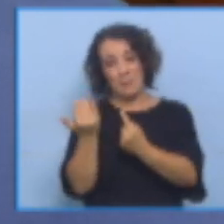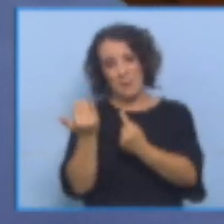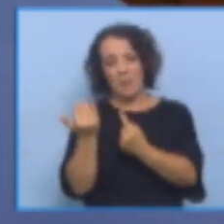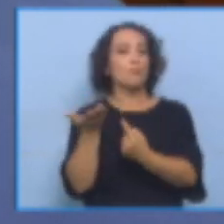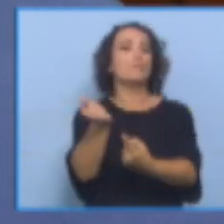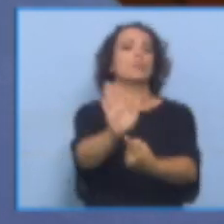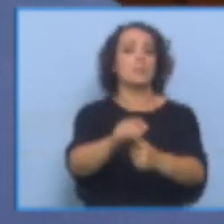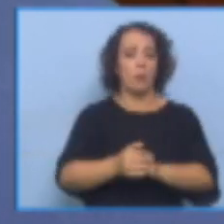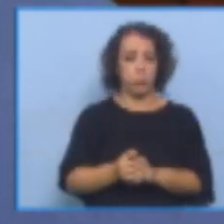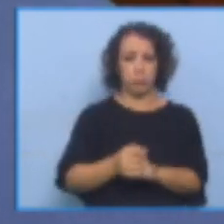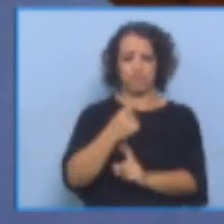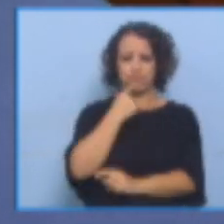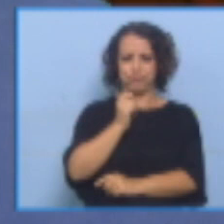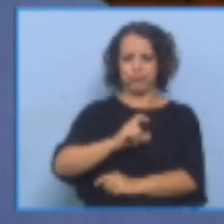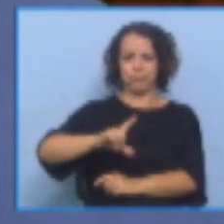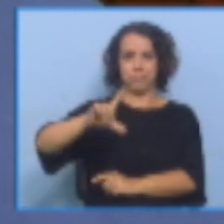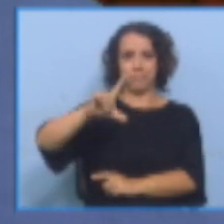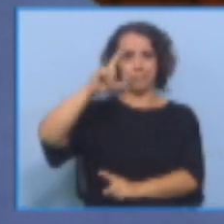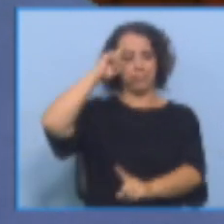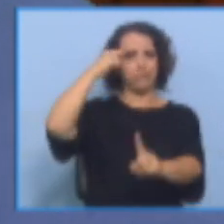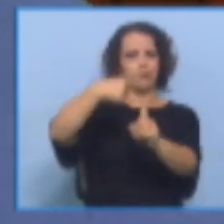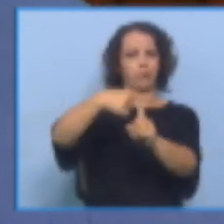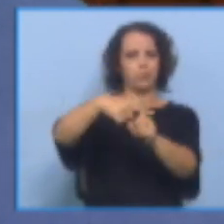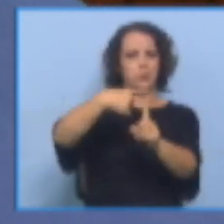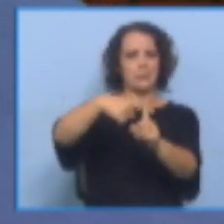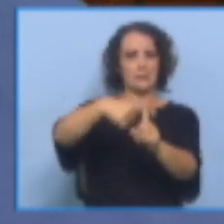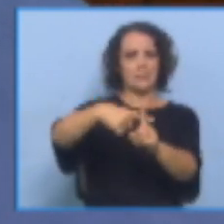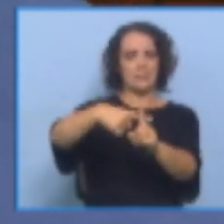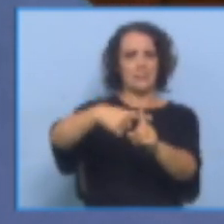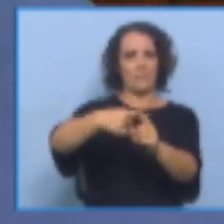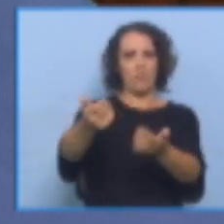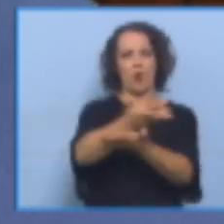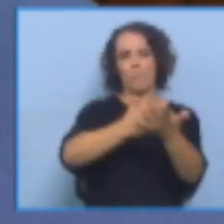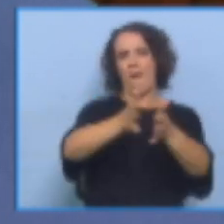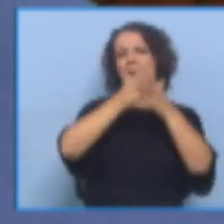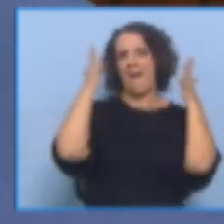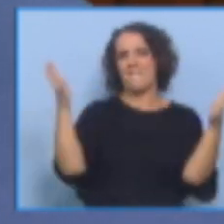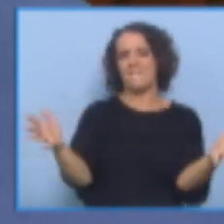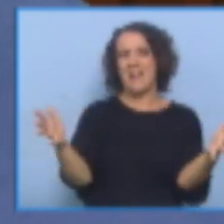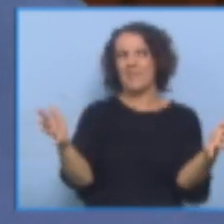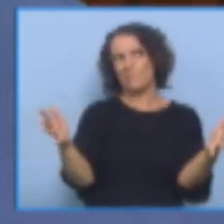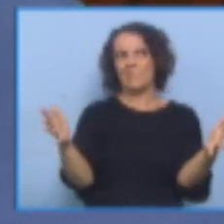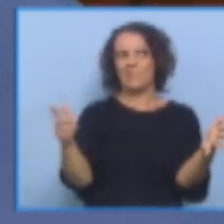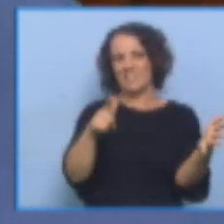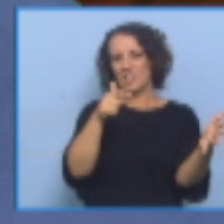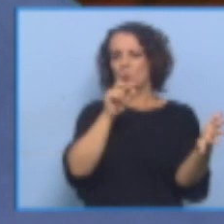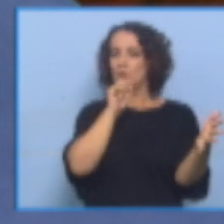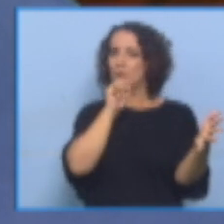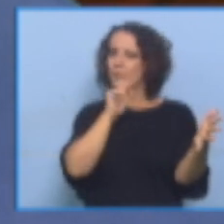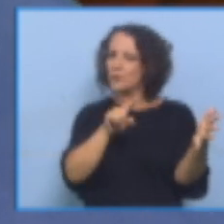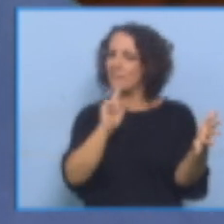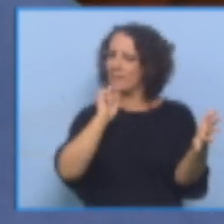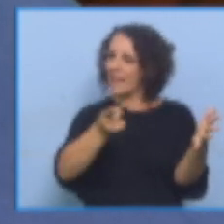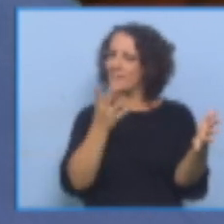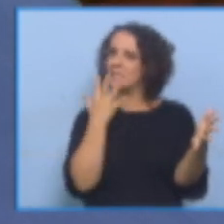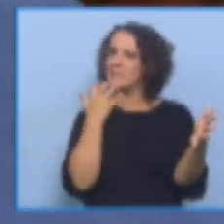Por exemplo, ter um excesso de otimismo no quadro macroeconómico. Portanto, aí se calhar não é muito prudente. Não sei